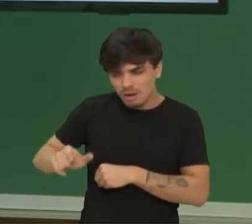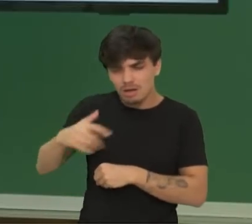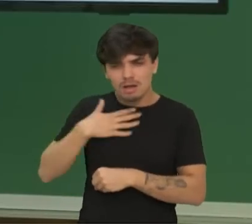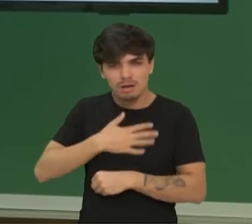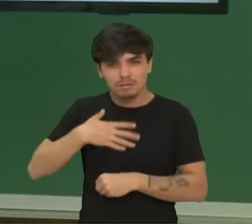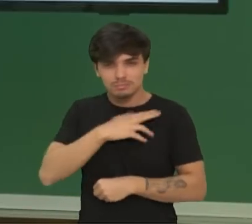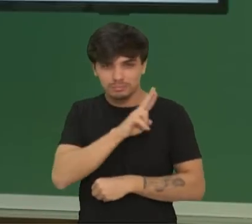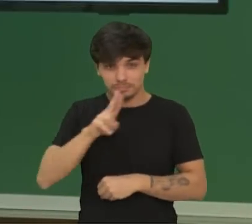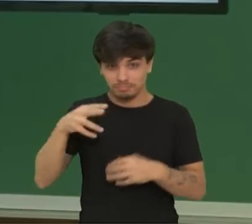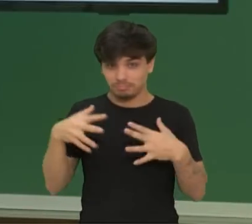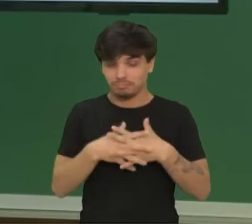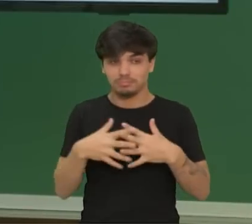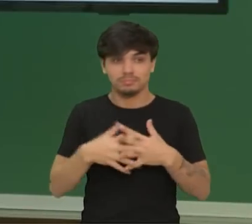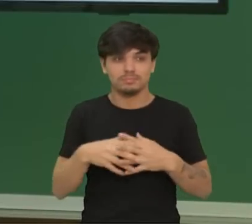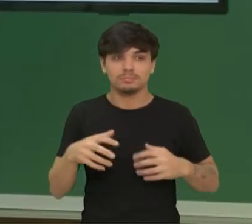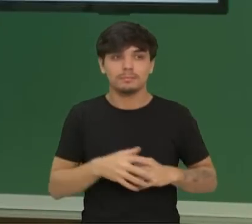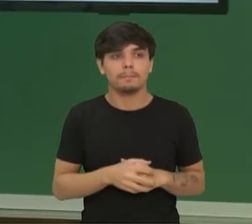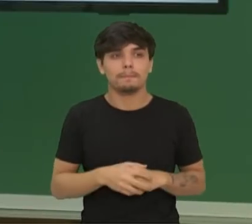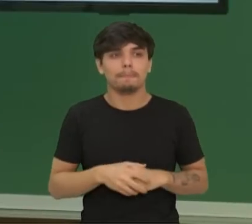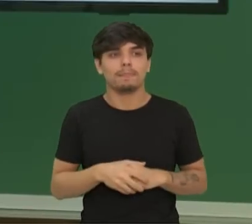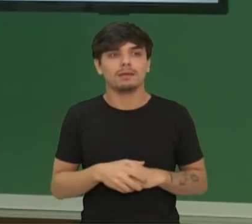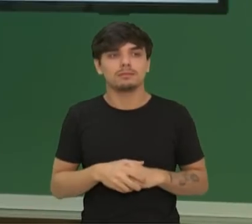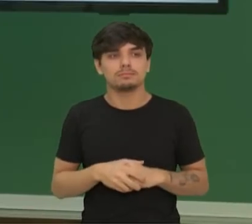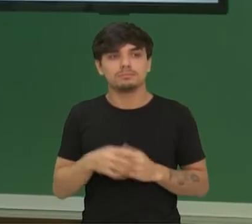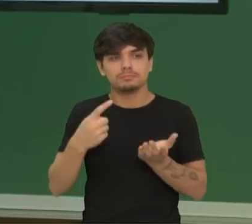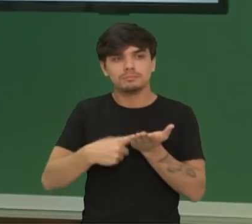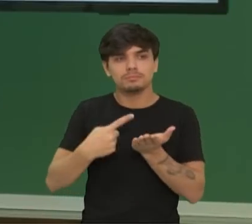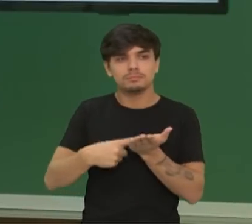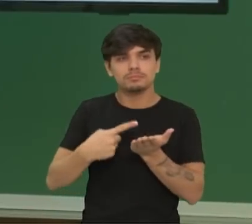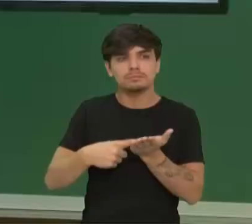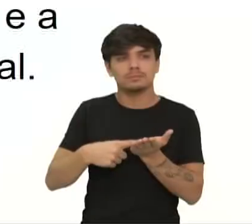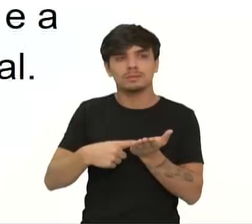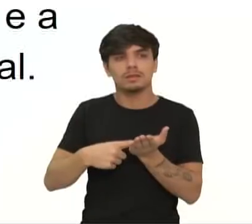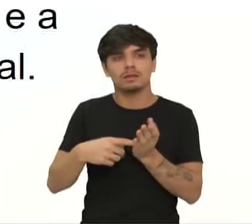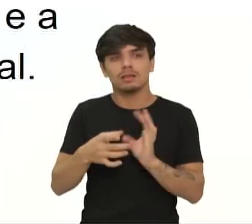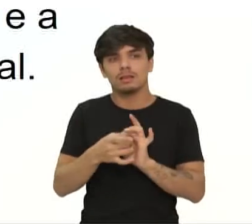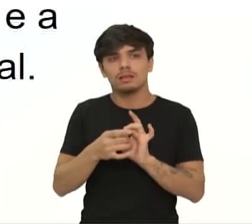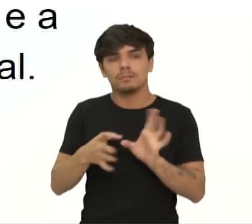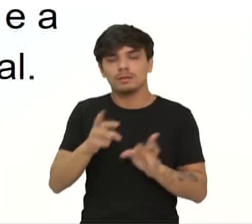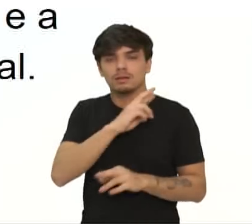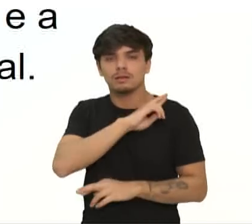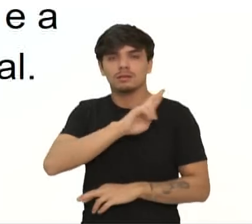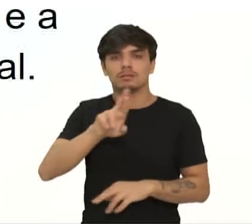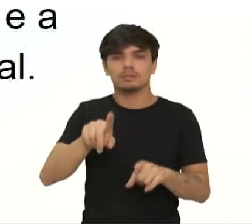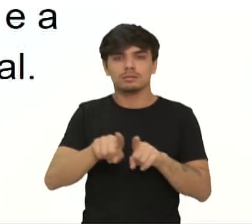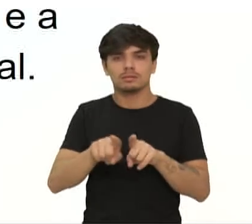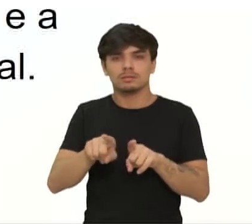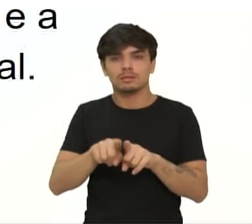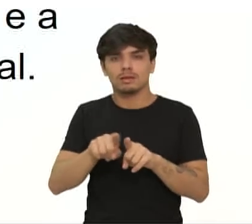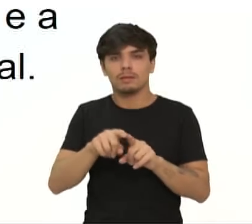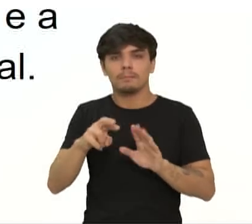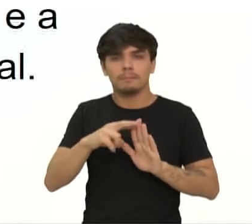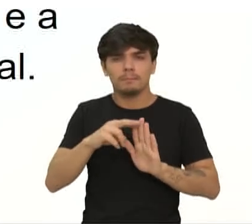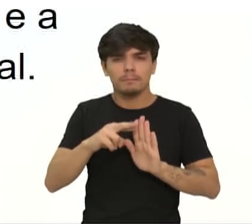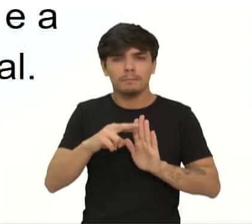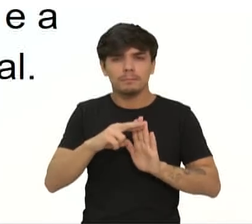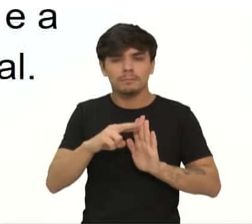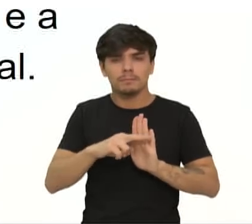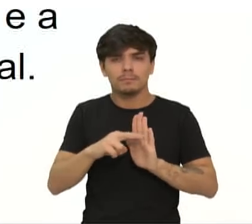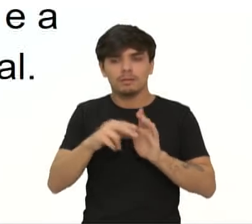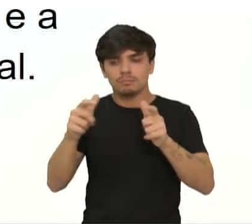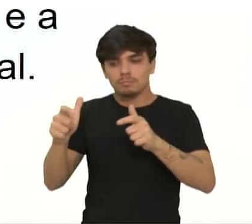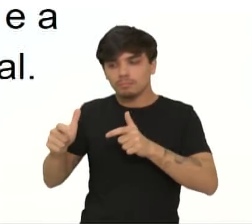né? O tratado estabelecia a liberdade religiosa e a instauração do princípio da